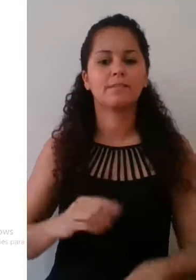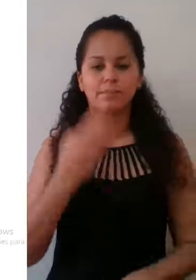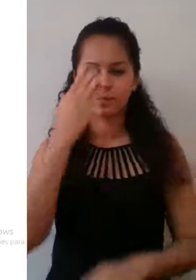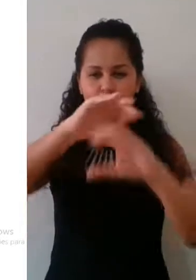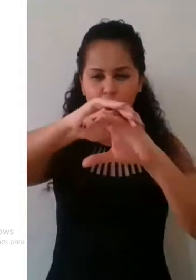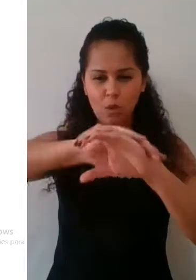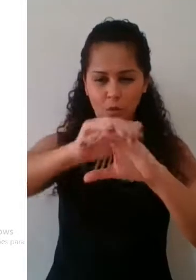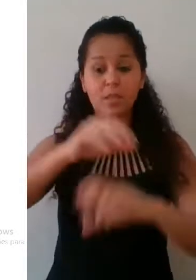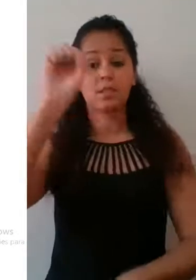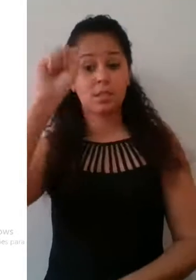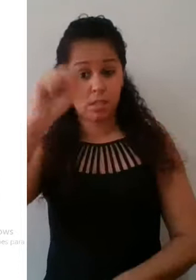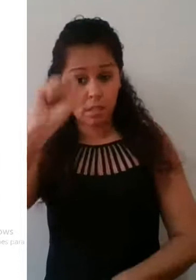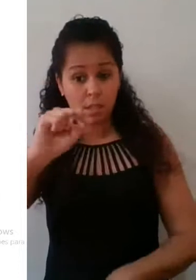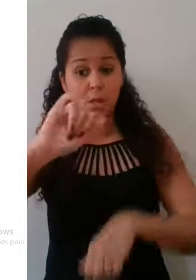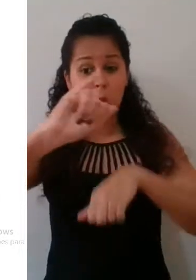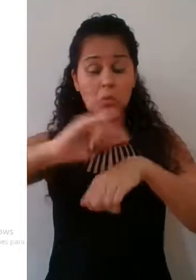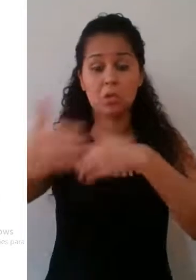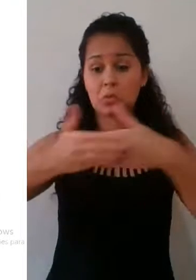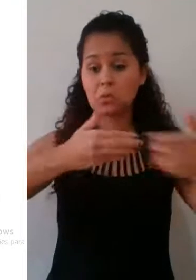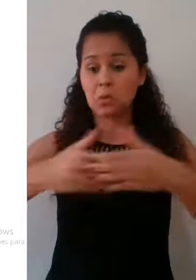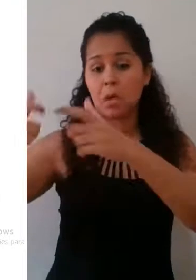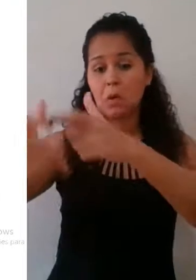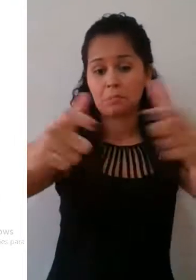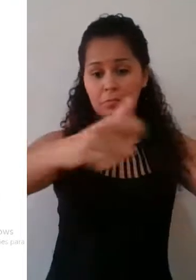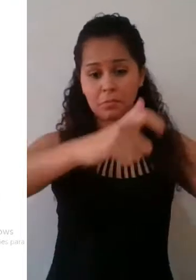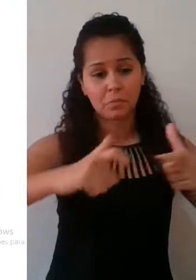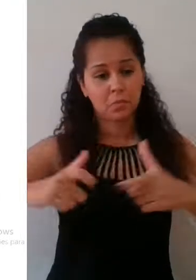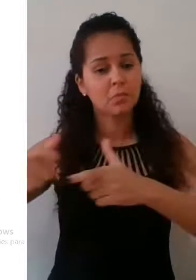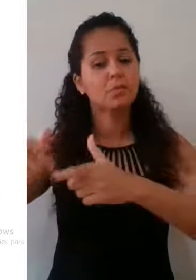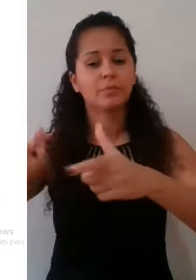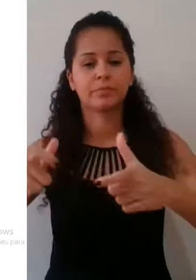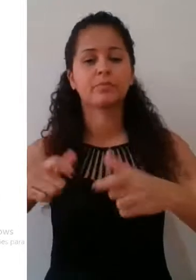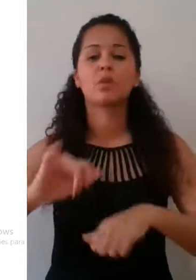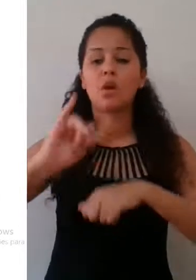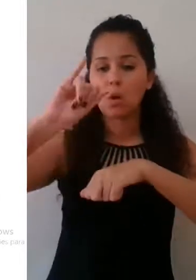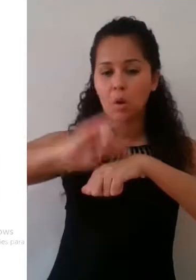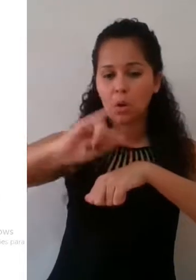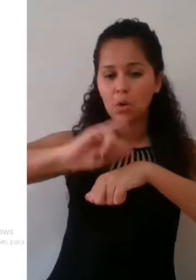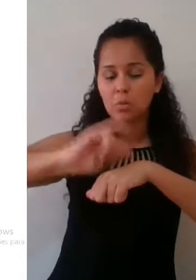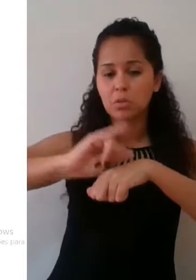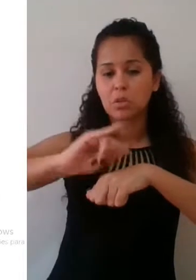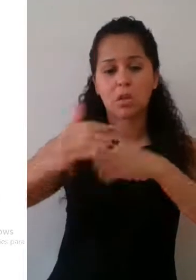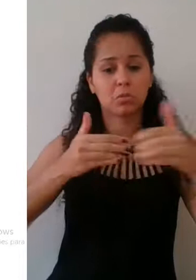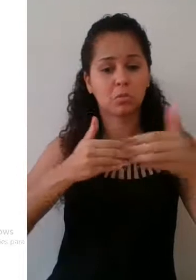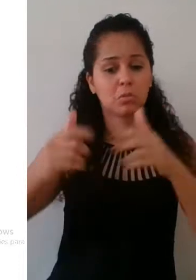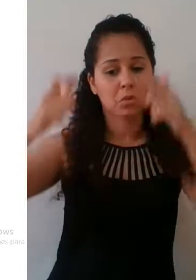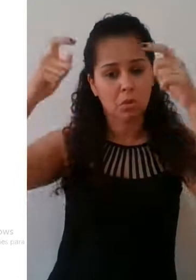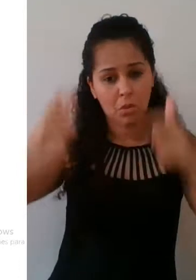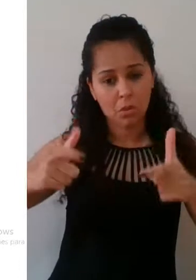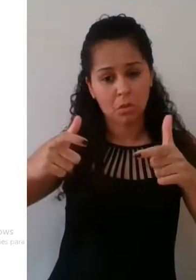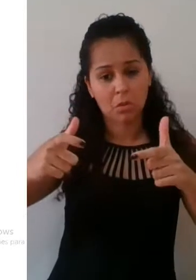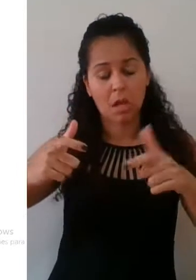colocado em qualquer posição? Sim, exatamente. O objeto colocado em qualquer posição no espelho convexo